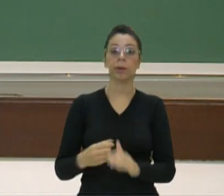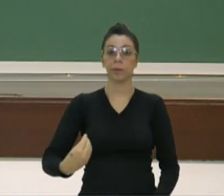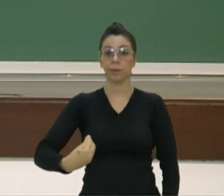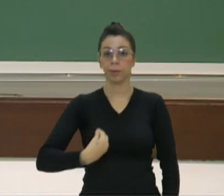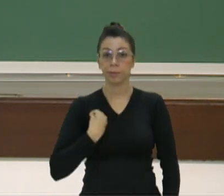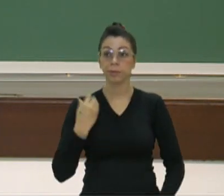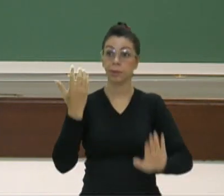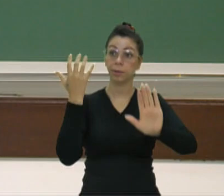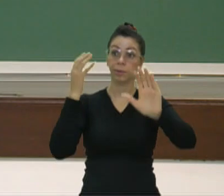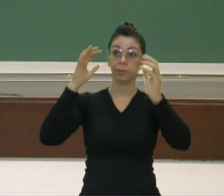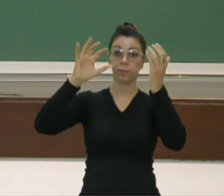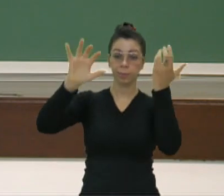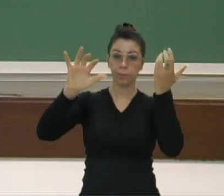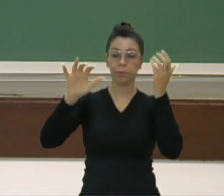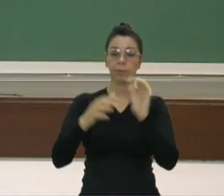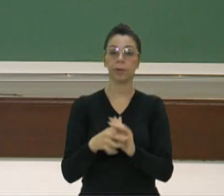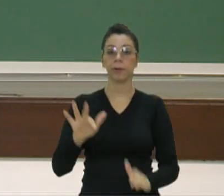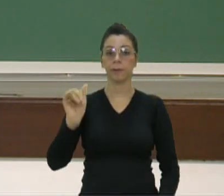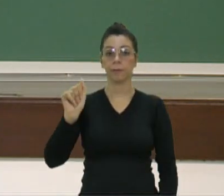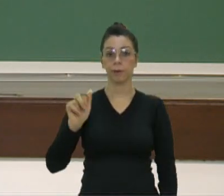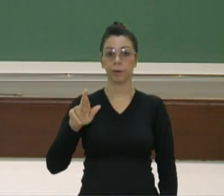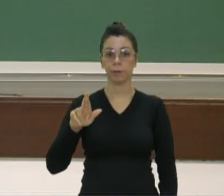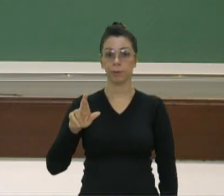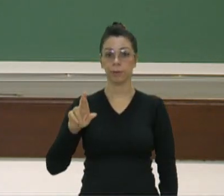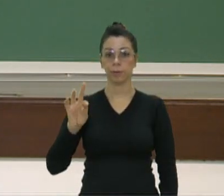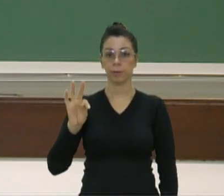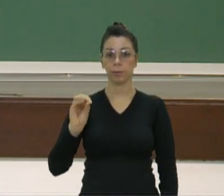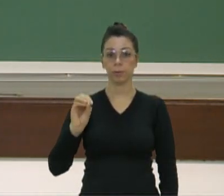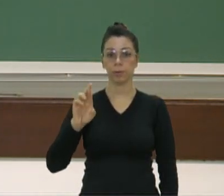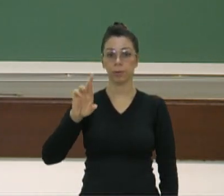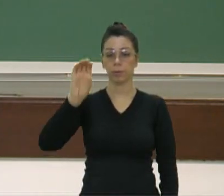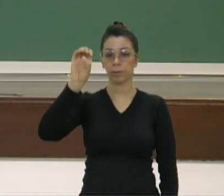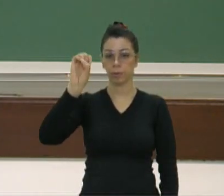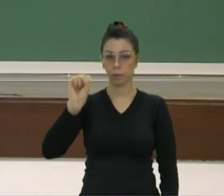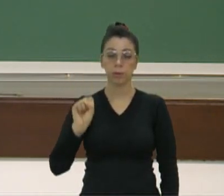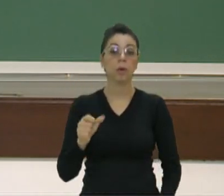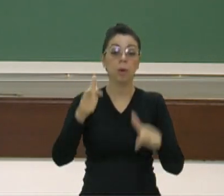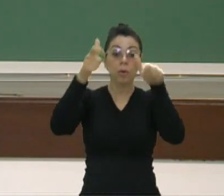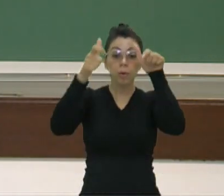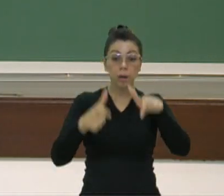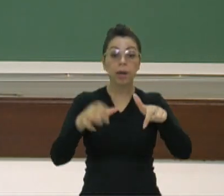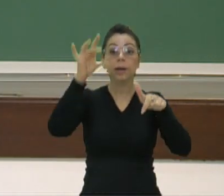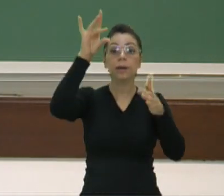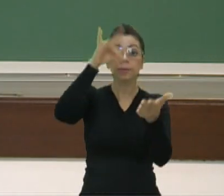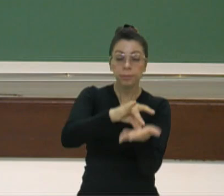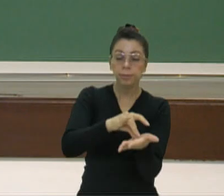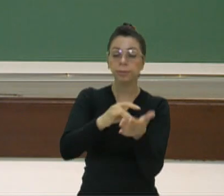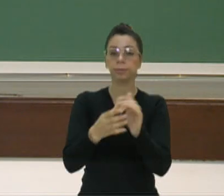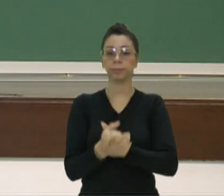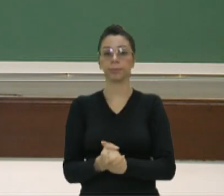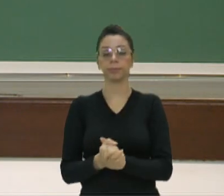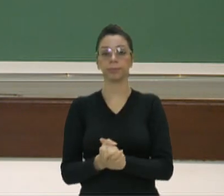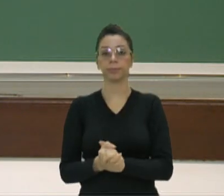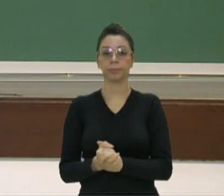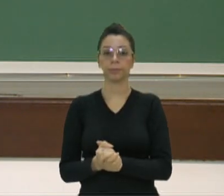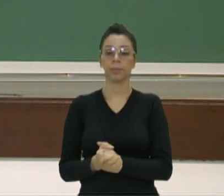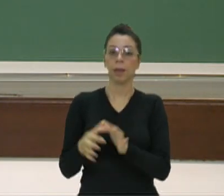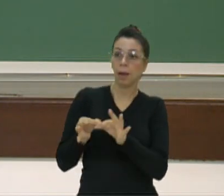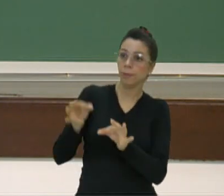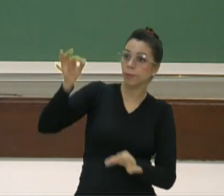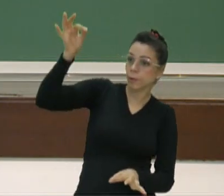existência do clima, nós chamamos de fatores. Ele fala como o lugar vai ser. Vão ser ele altitude,